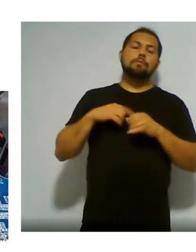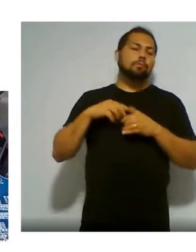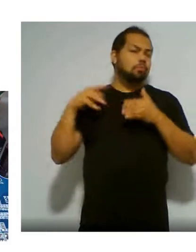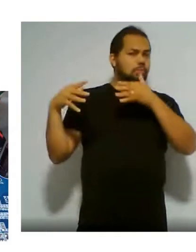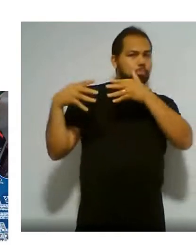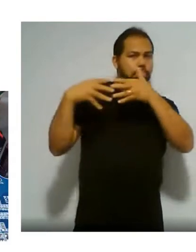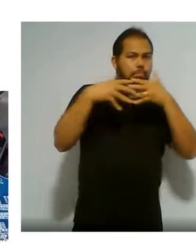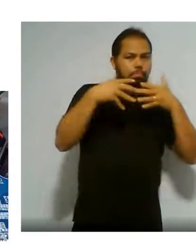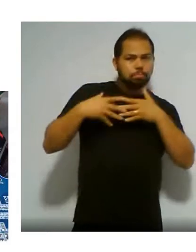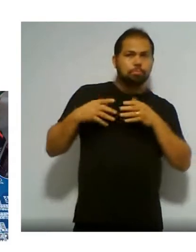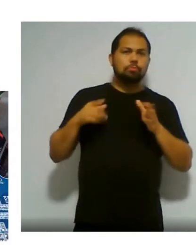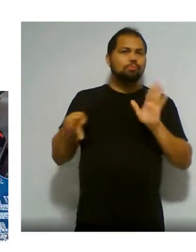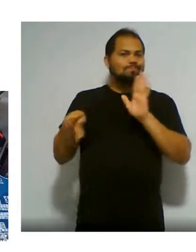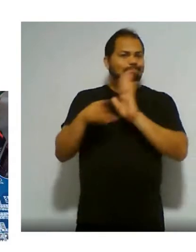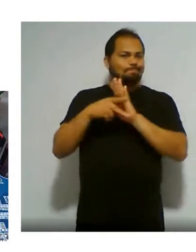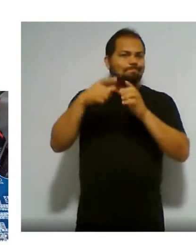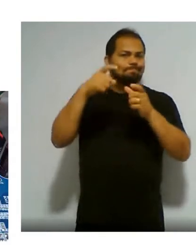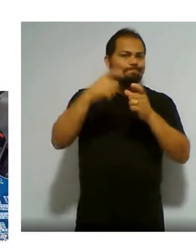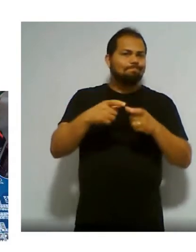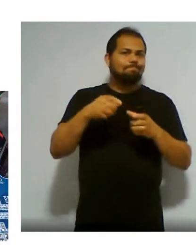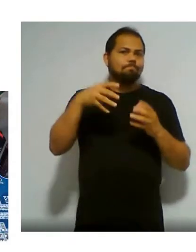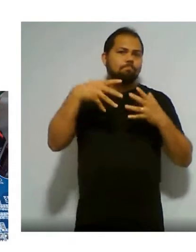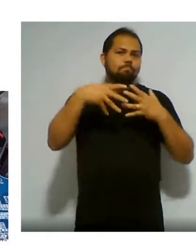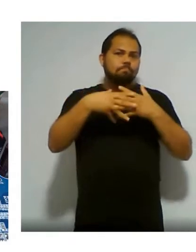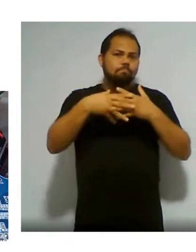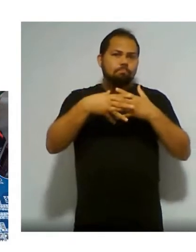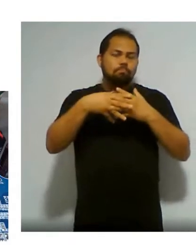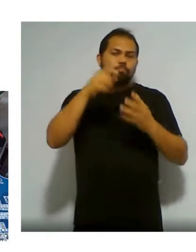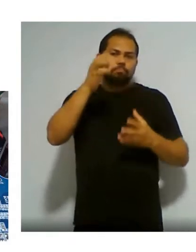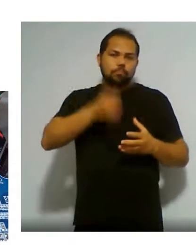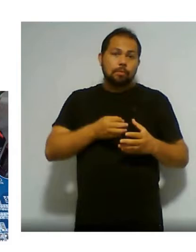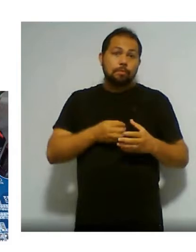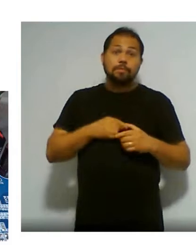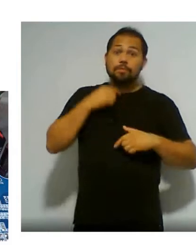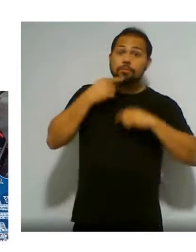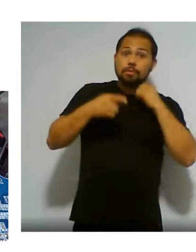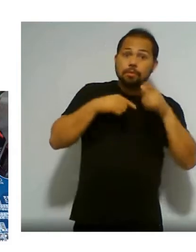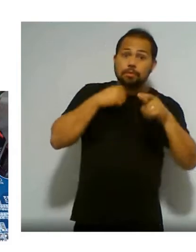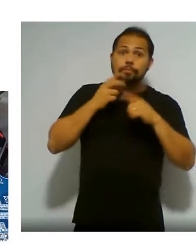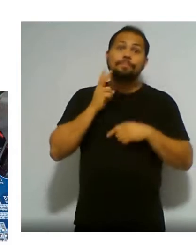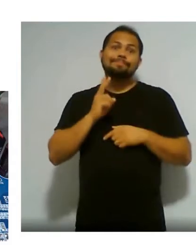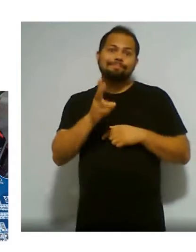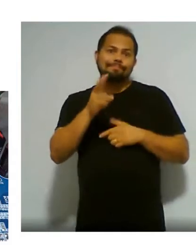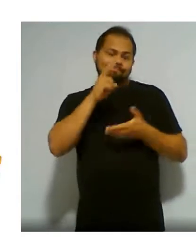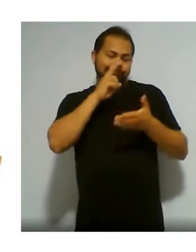específico. Na dúvida, sempre olhe o manual para encaixar no local correto.